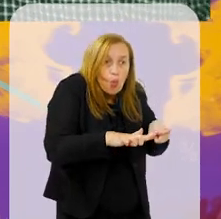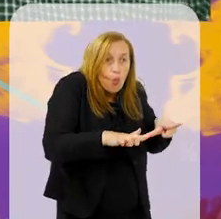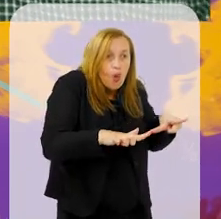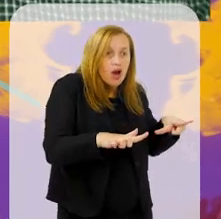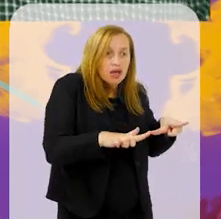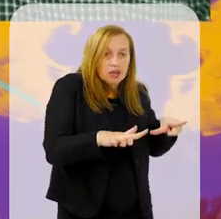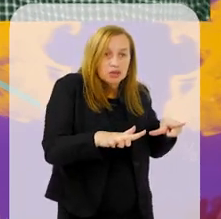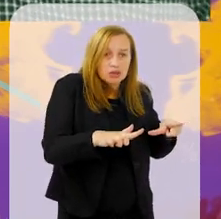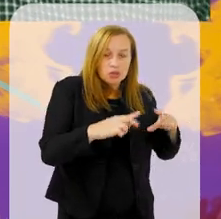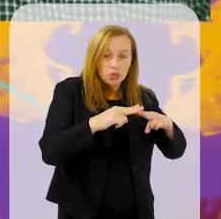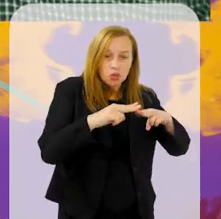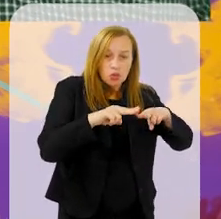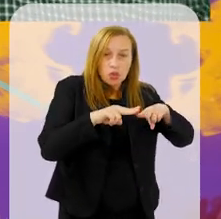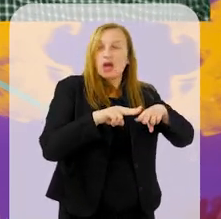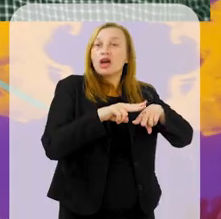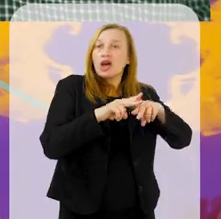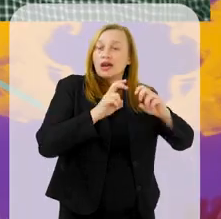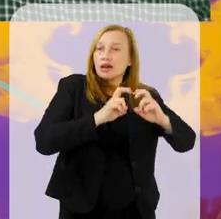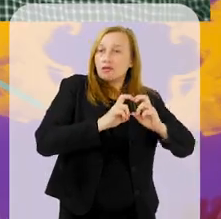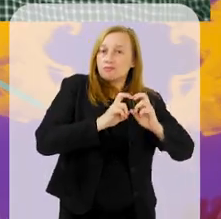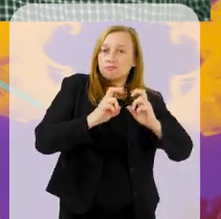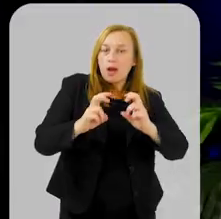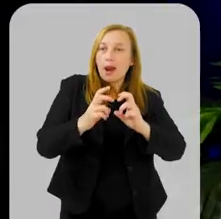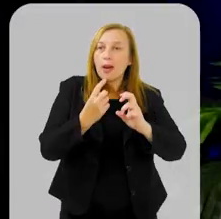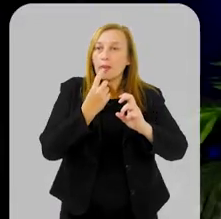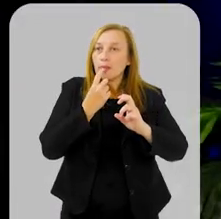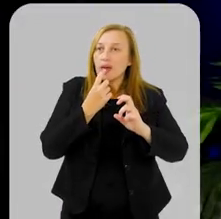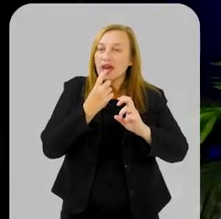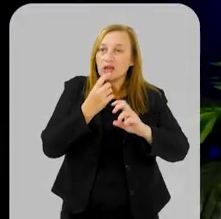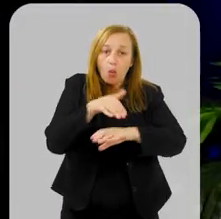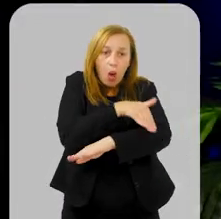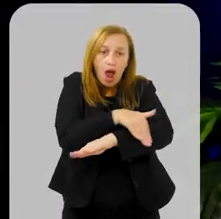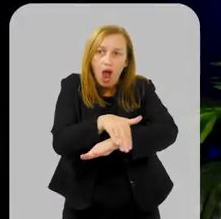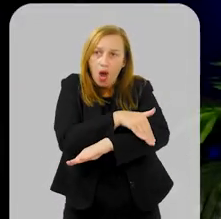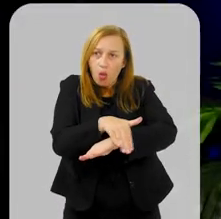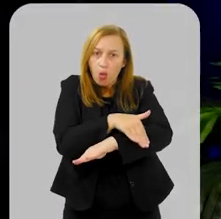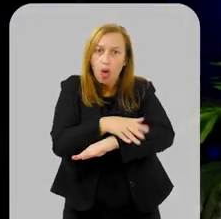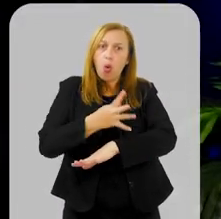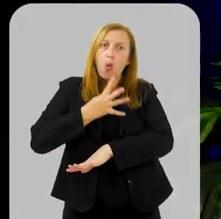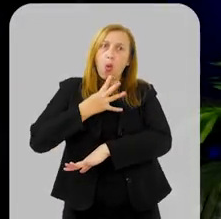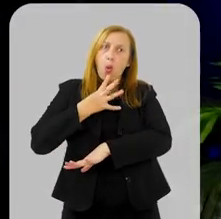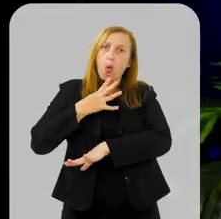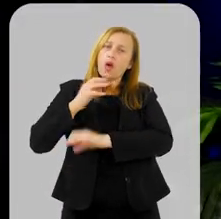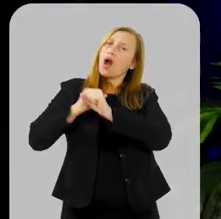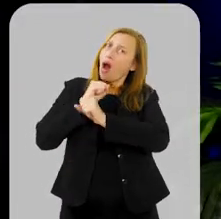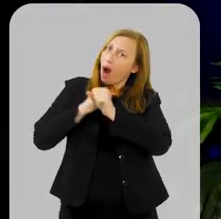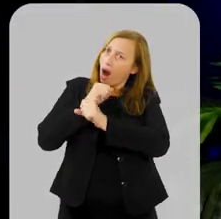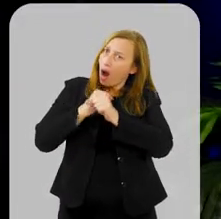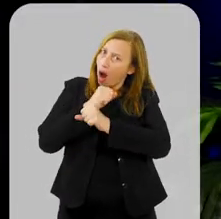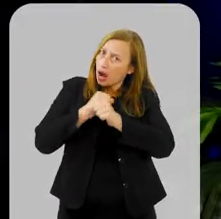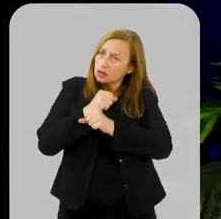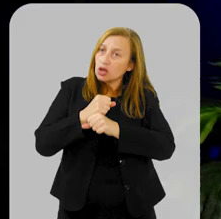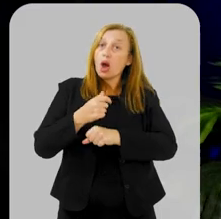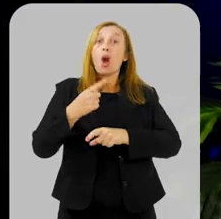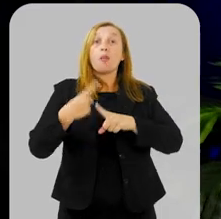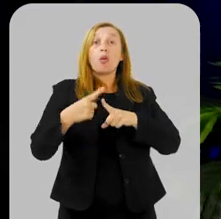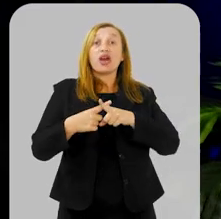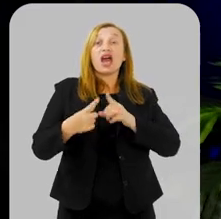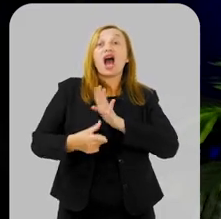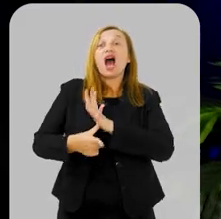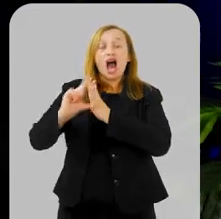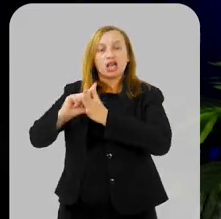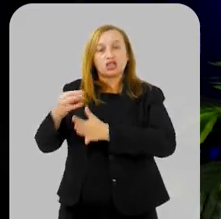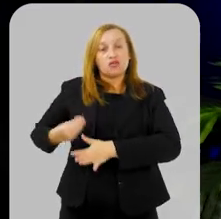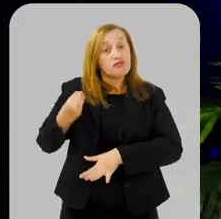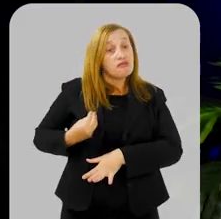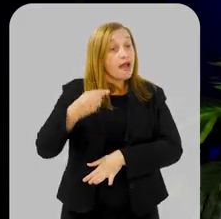apagada, que era entre a estação do Engenho de Dentro e a Rua das Oficinas, que eu conheço de cor e salteado, que era morador do Engenho de